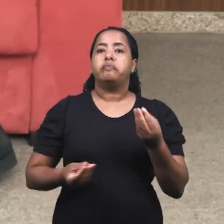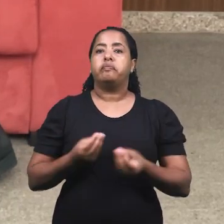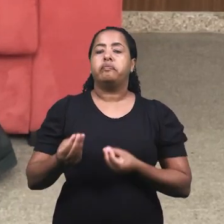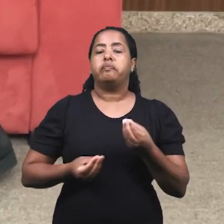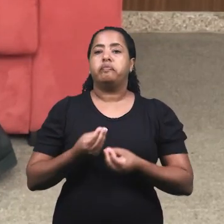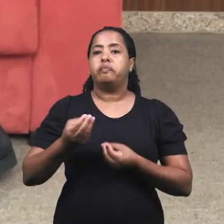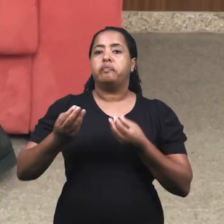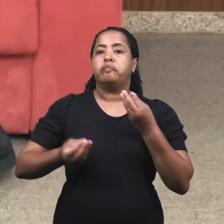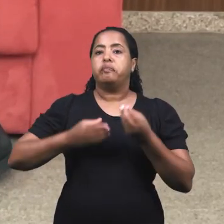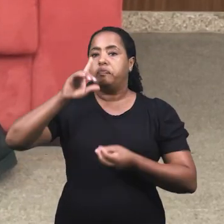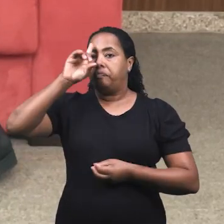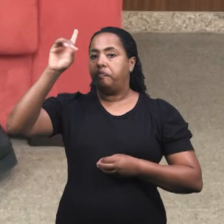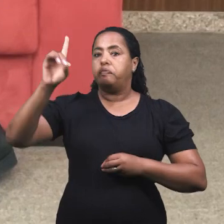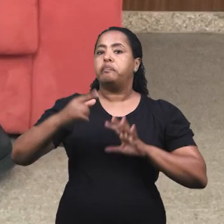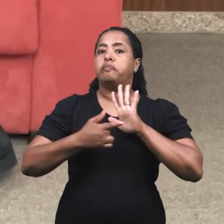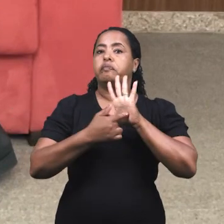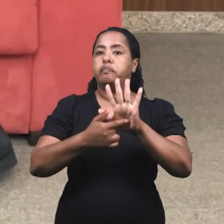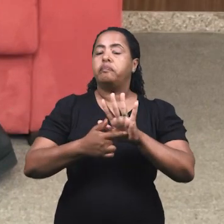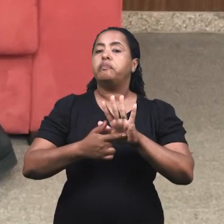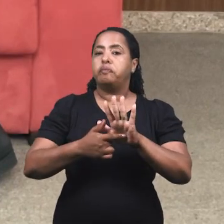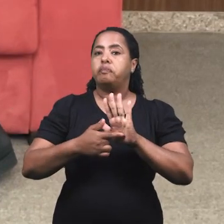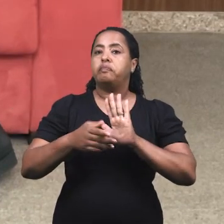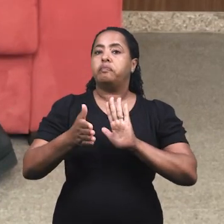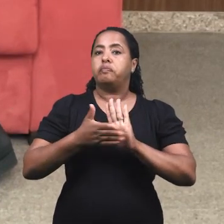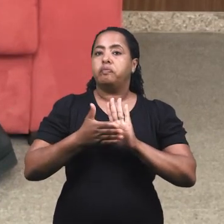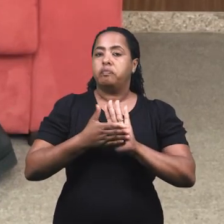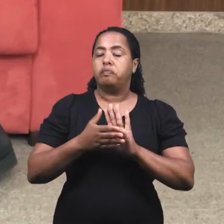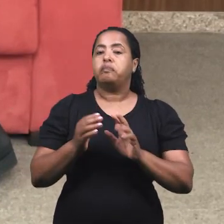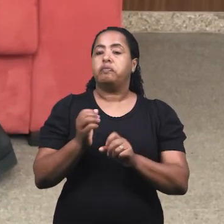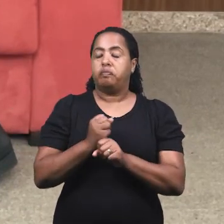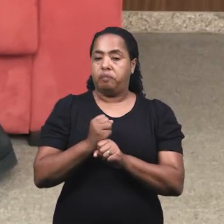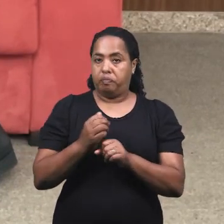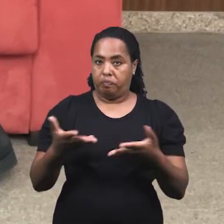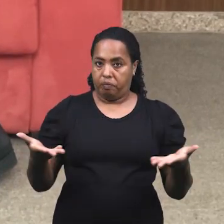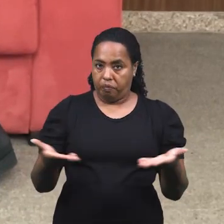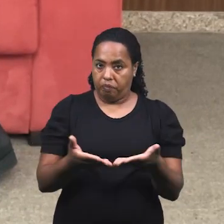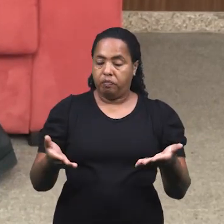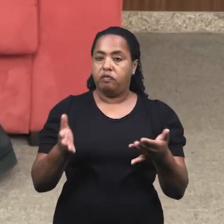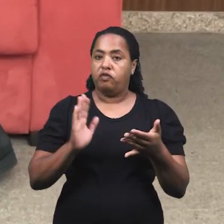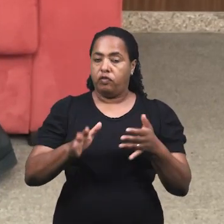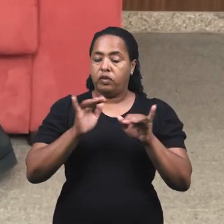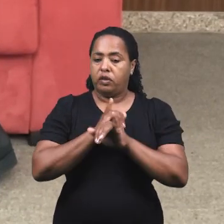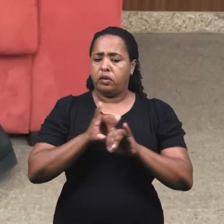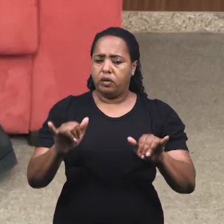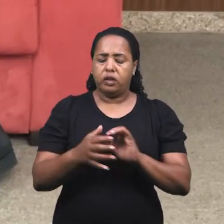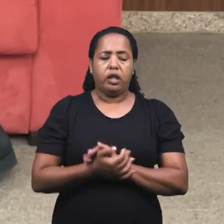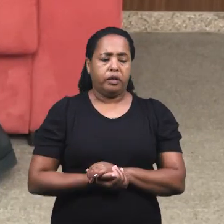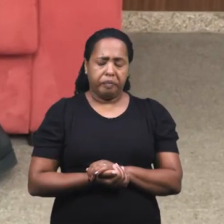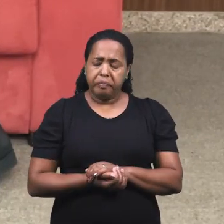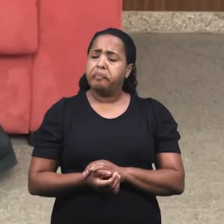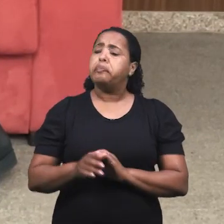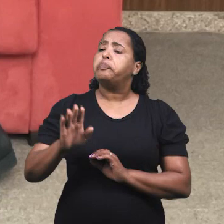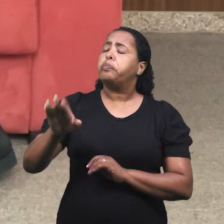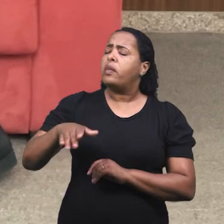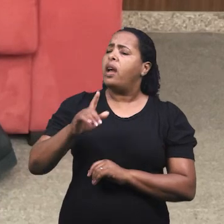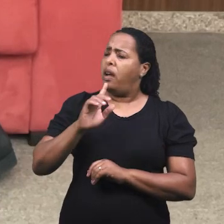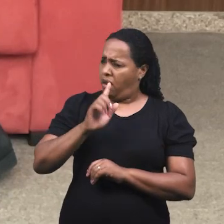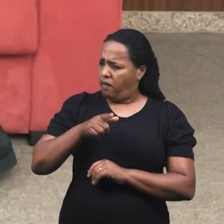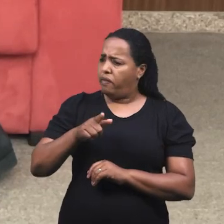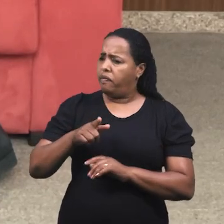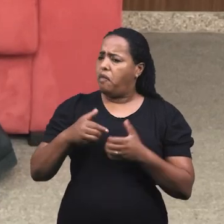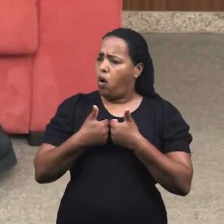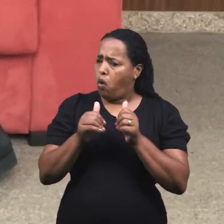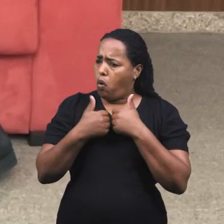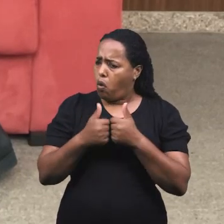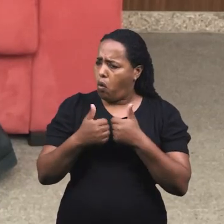como projeto para este ano, que já foi anunciado. Jefferson, neste ano vamos ter muitos ônibus partindo para diversos